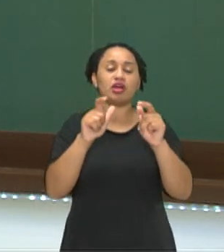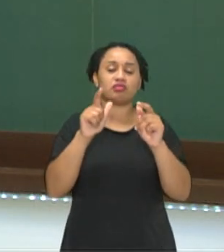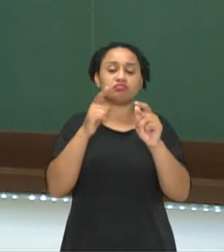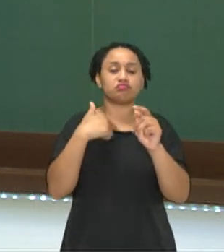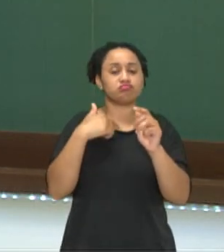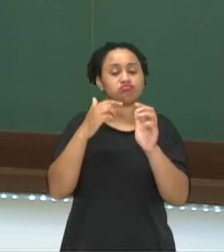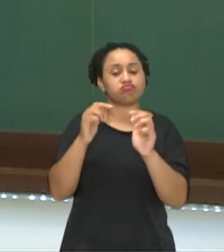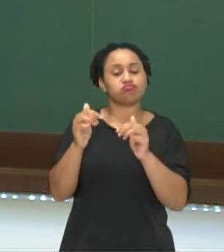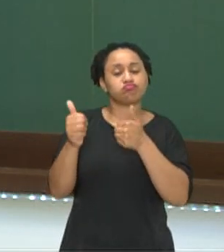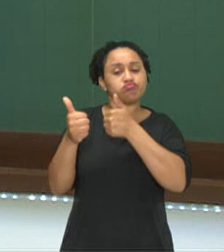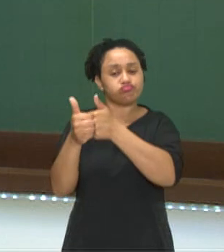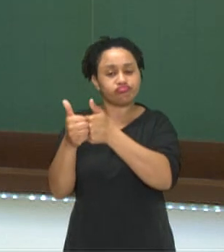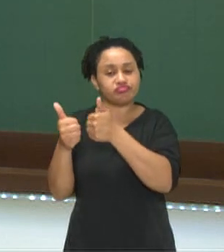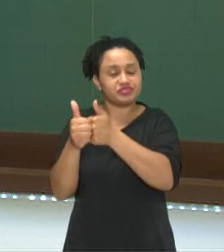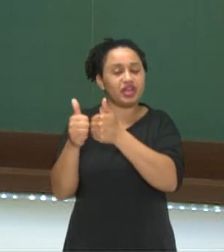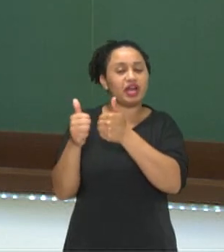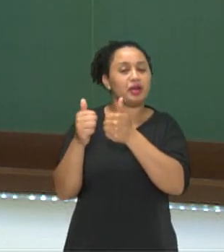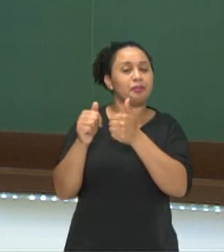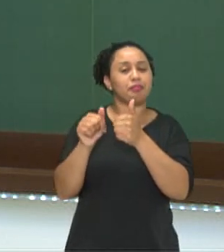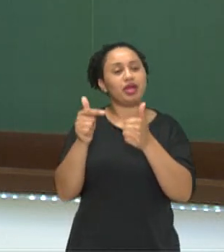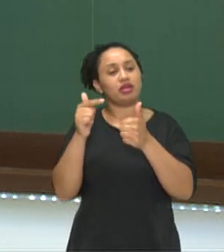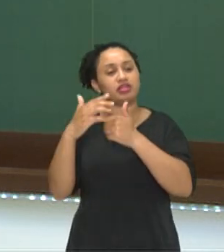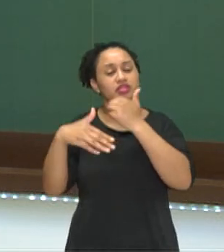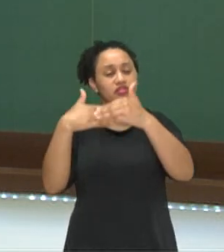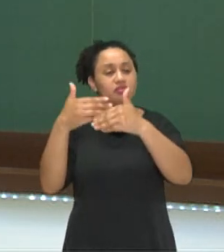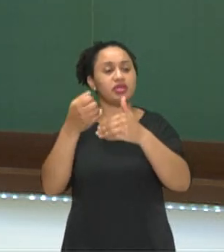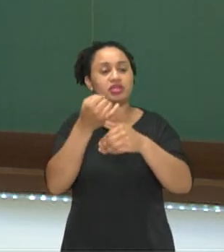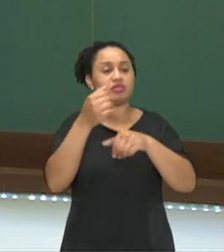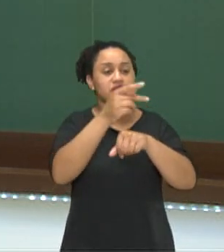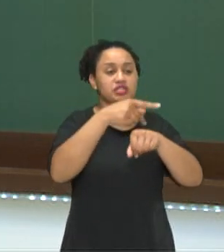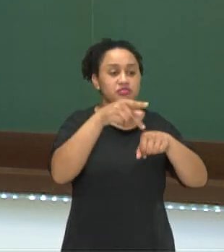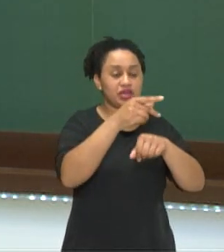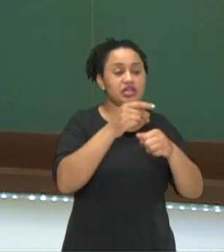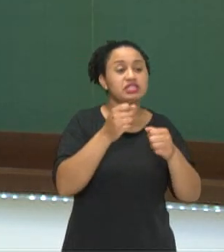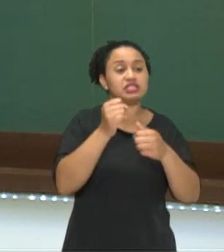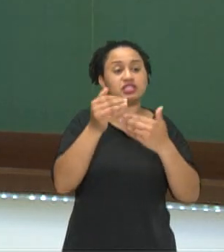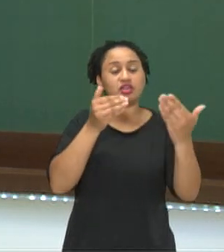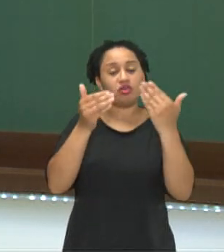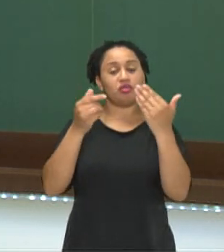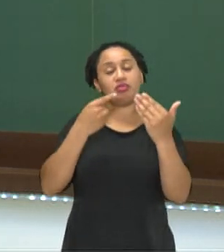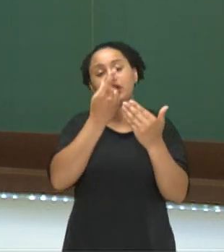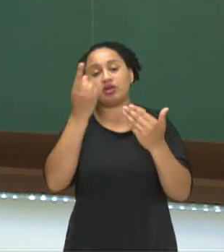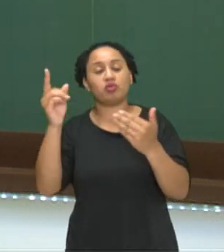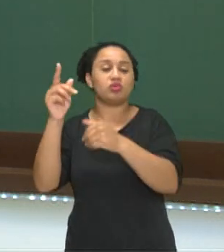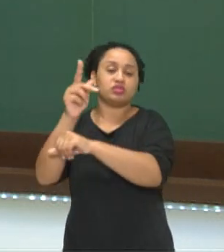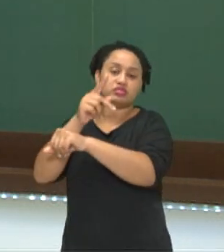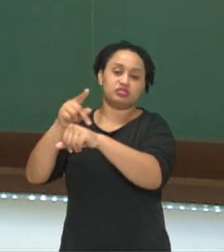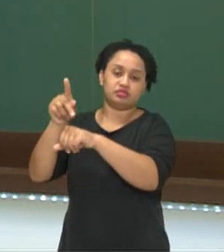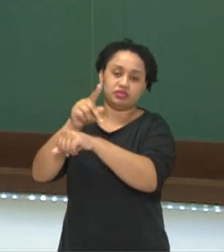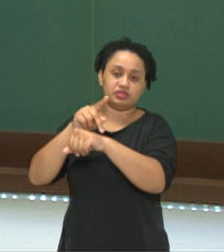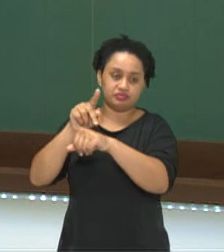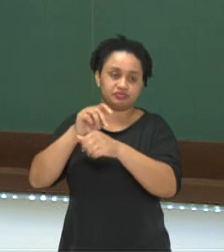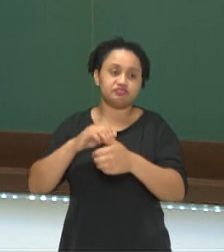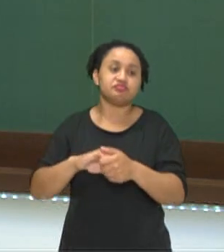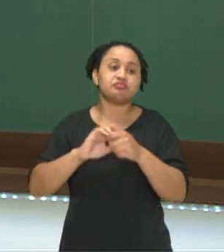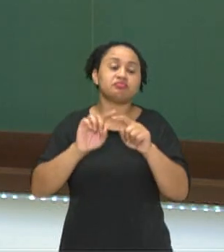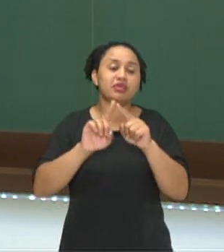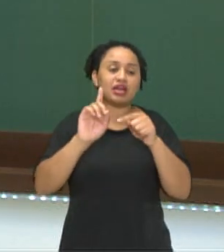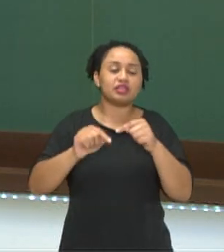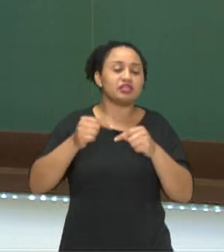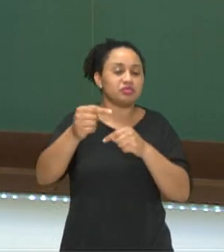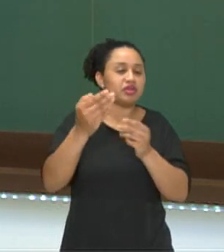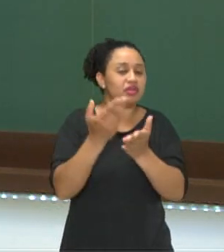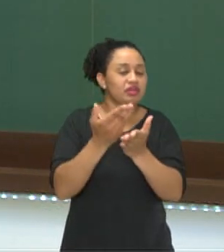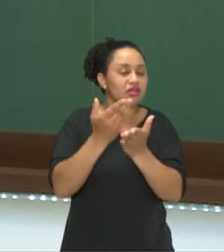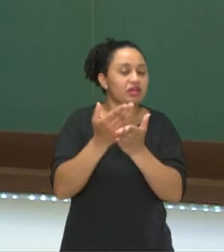proximidade, um maior nível de desenvolvimento em alguns países quando comparados a outros países. Mas na sequência da